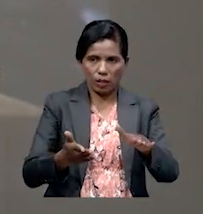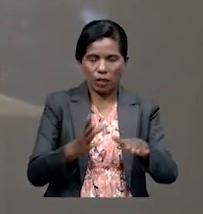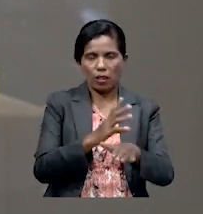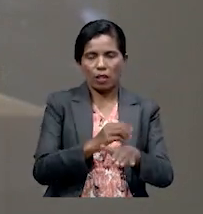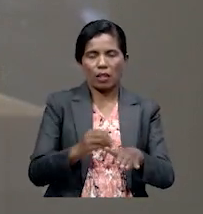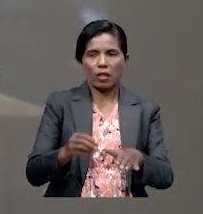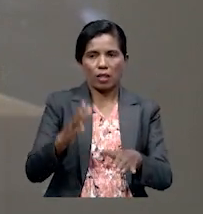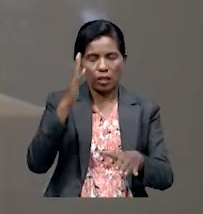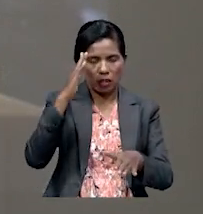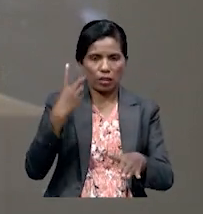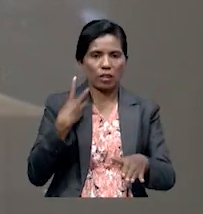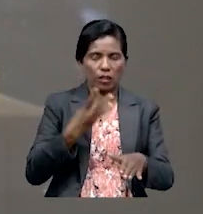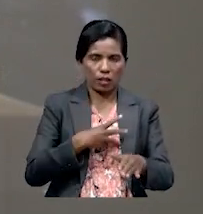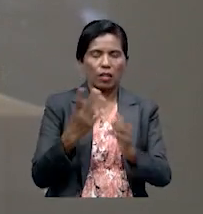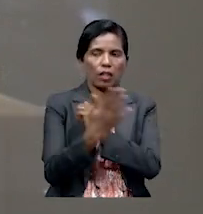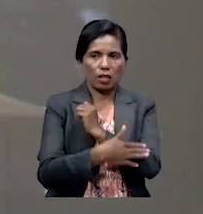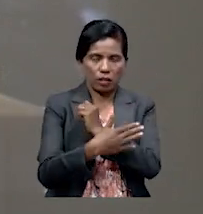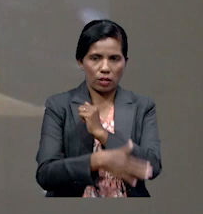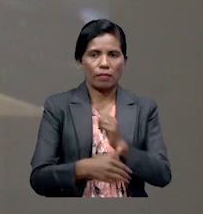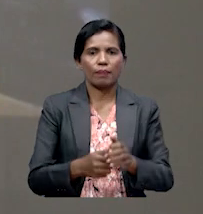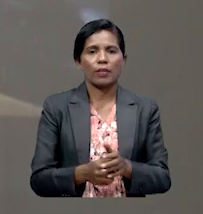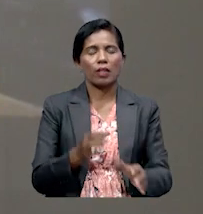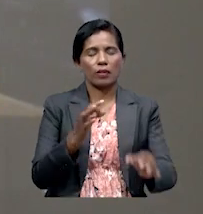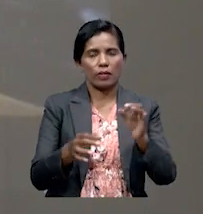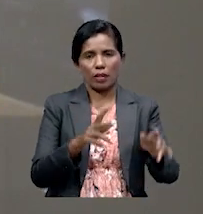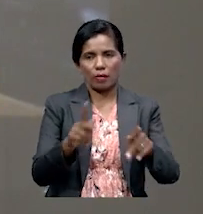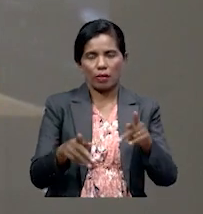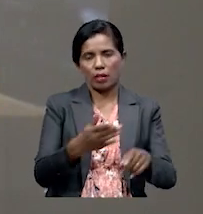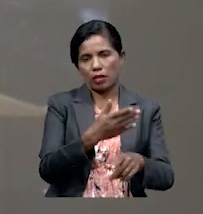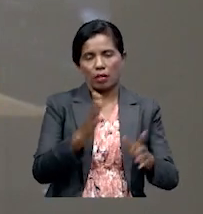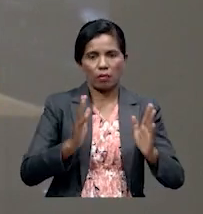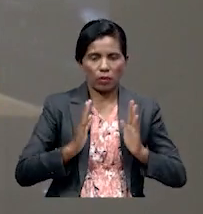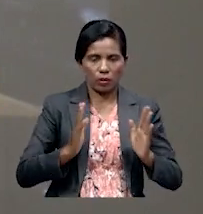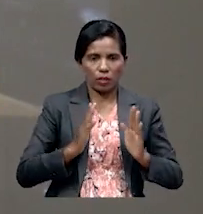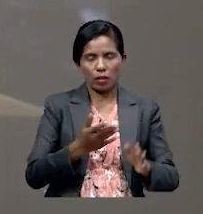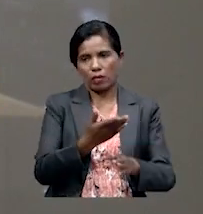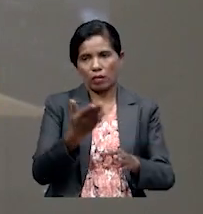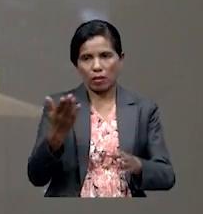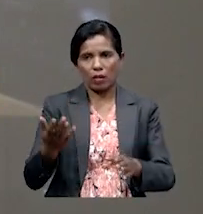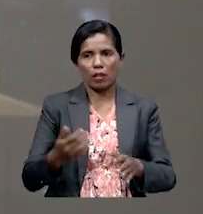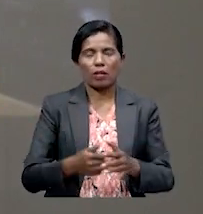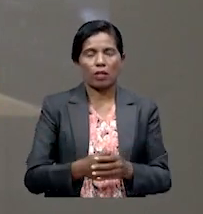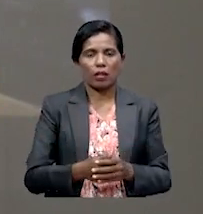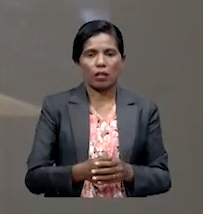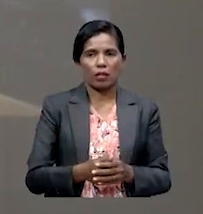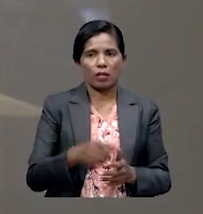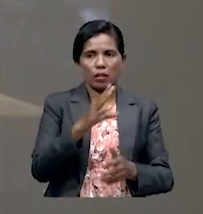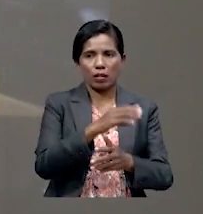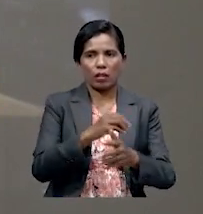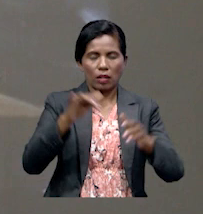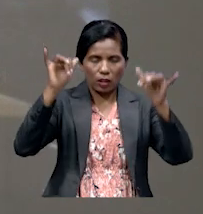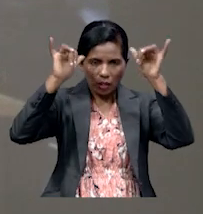ya acontece ita ne rain se emane ita boti de ba assalta karau ne ma karau to si ha karau na ini karau ni ang ne